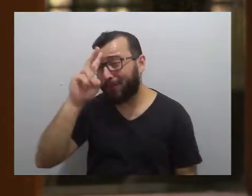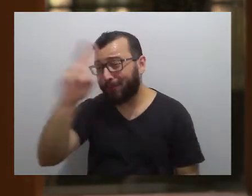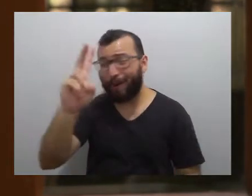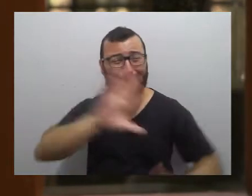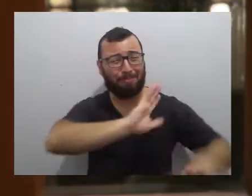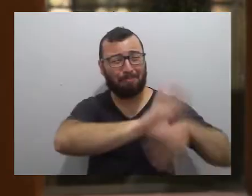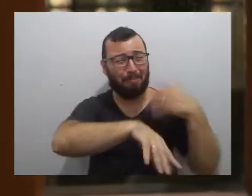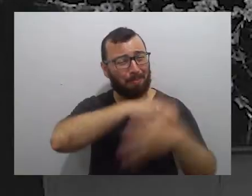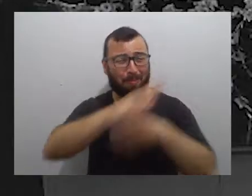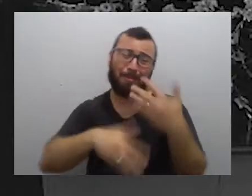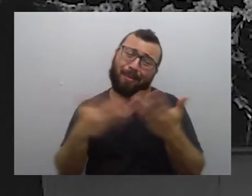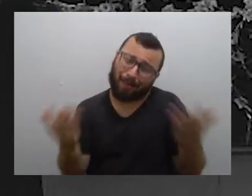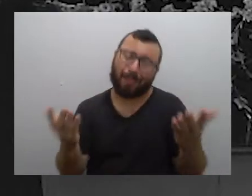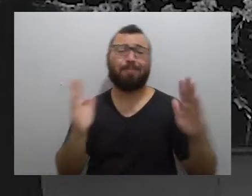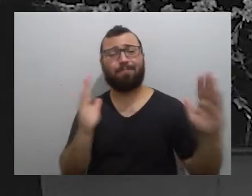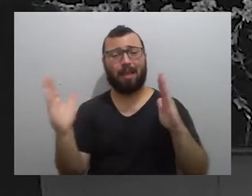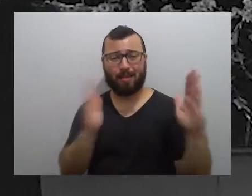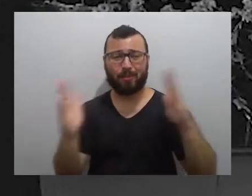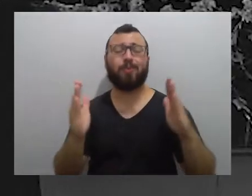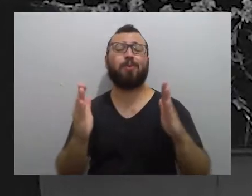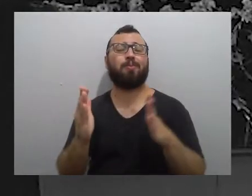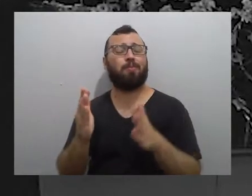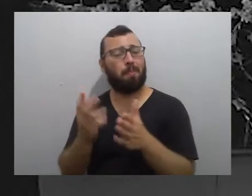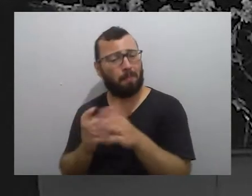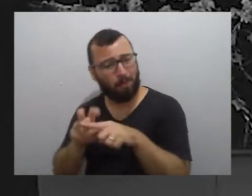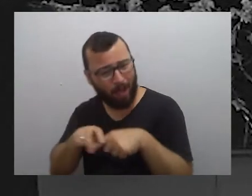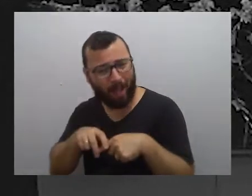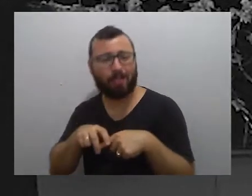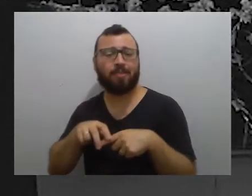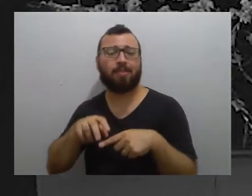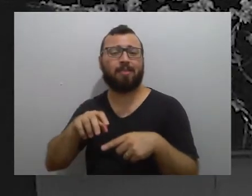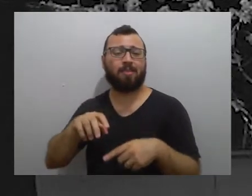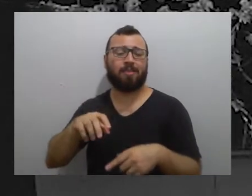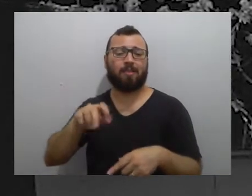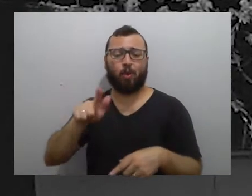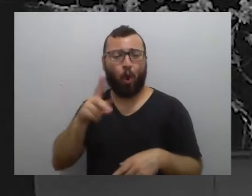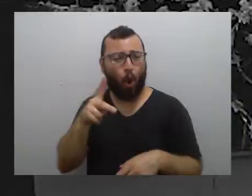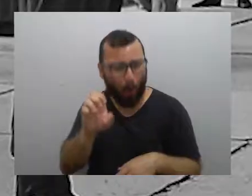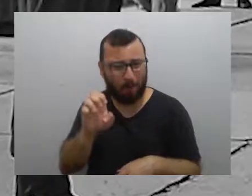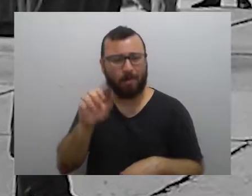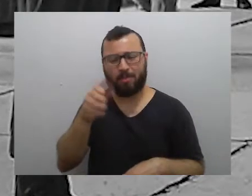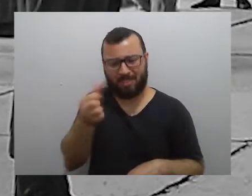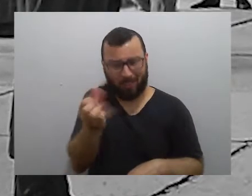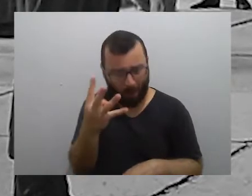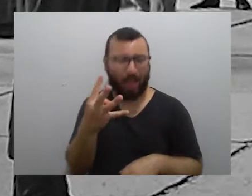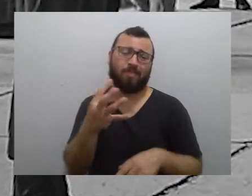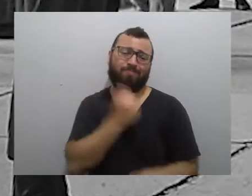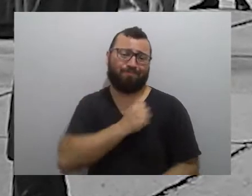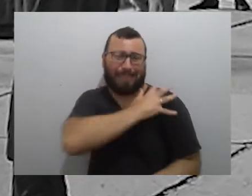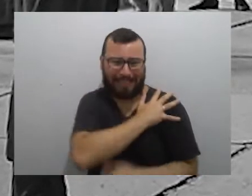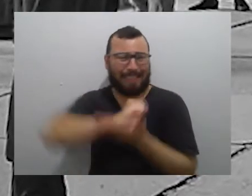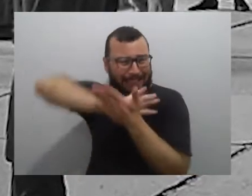seus atos institucionais. Foi nesse regime que a Universidade Federal do Brasil mudou de nome e passou a se chamar